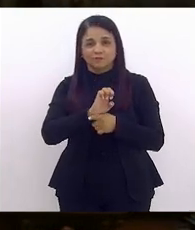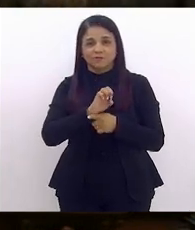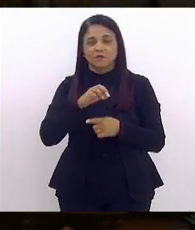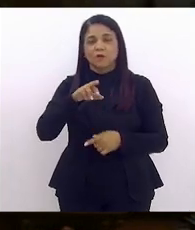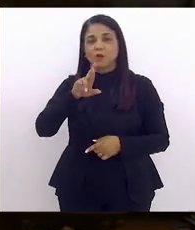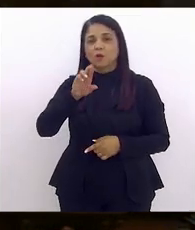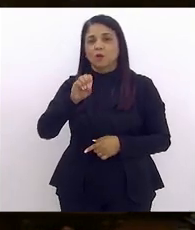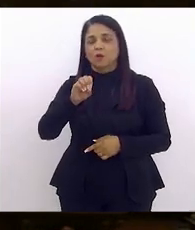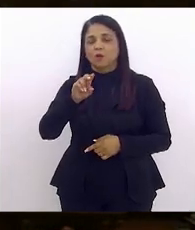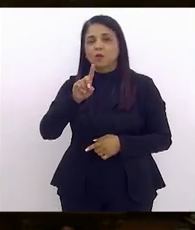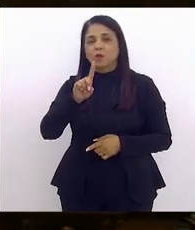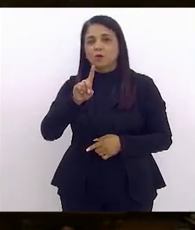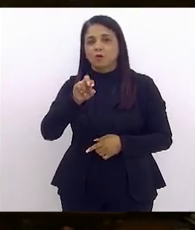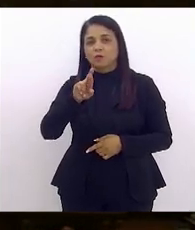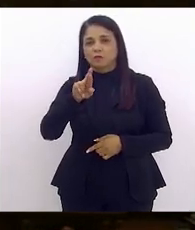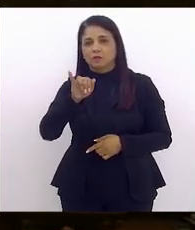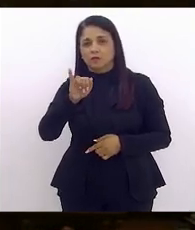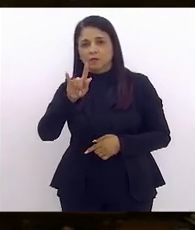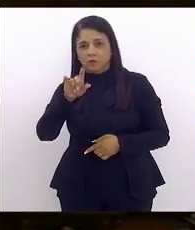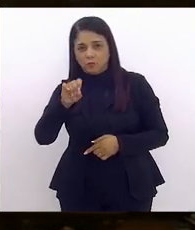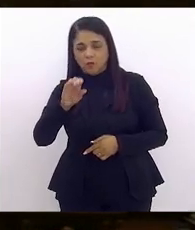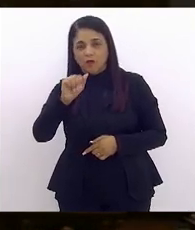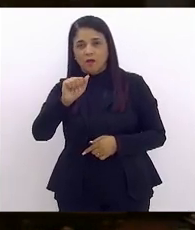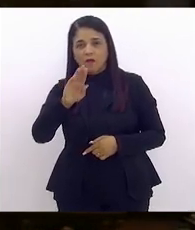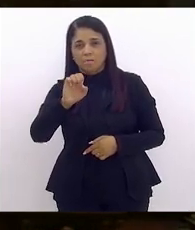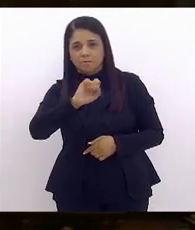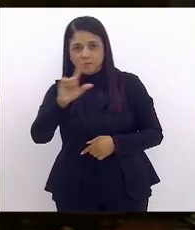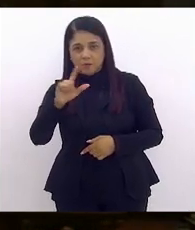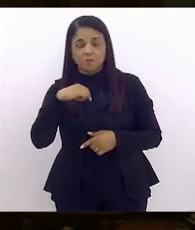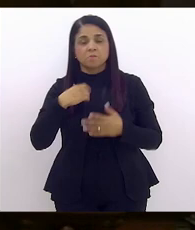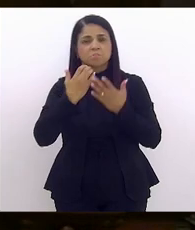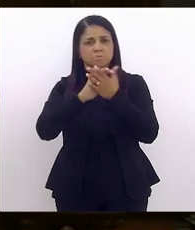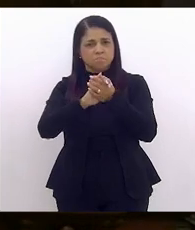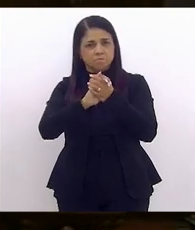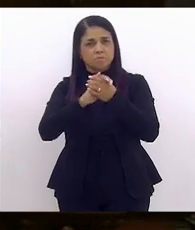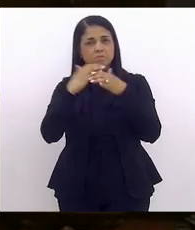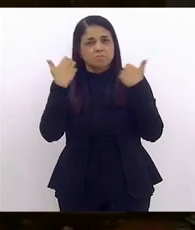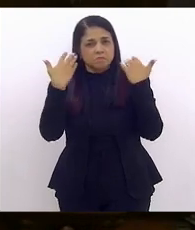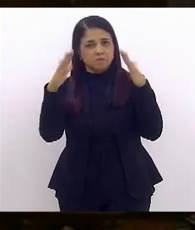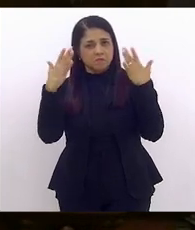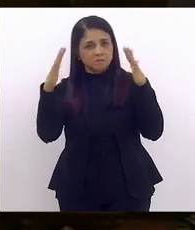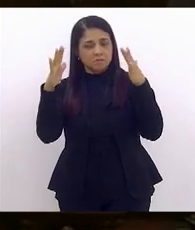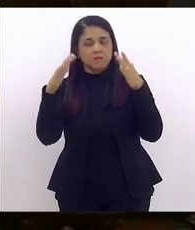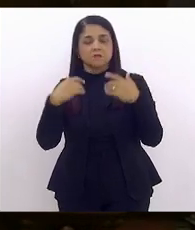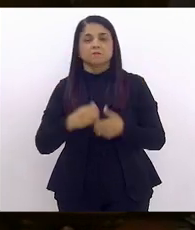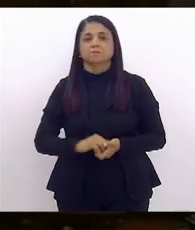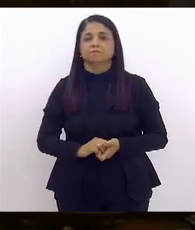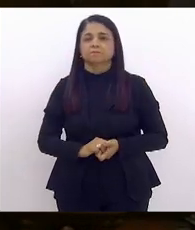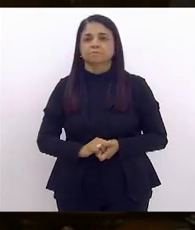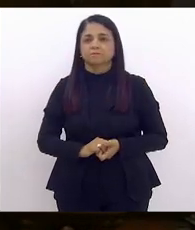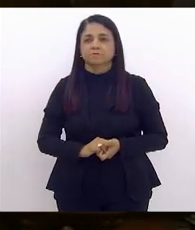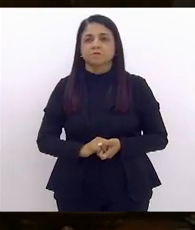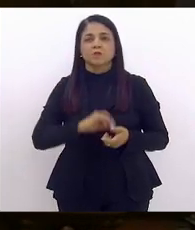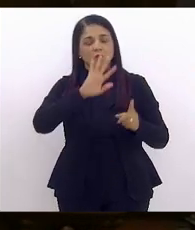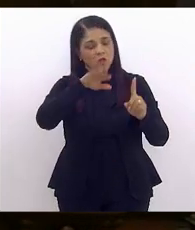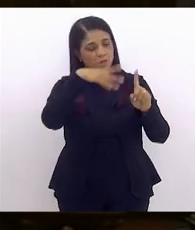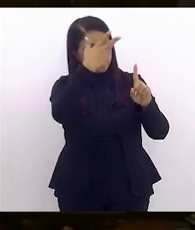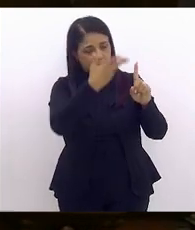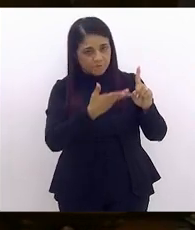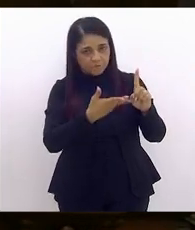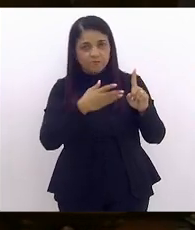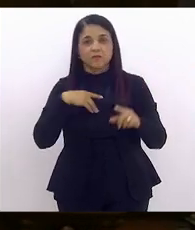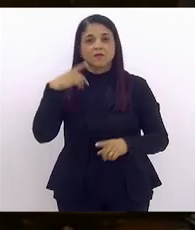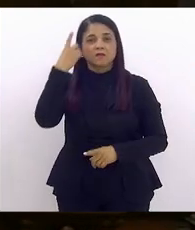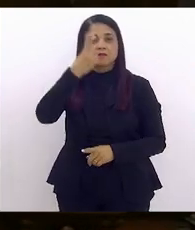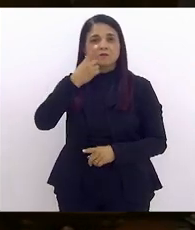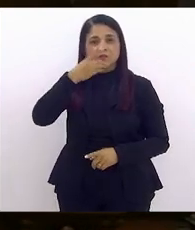Abel, que também o parabeniza pela sua comenda. A homenagem também da deputada